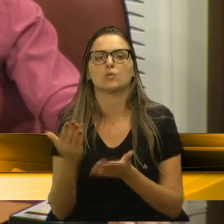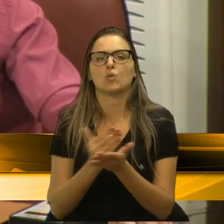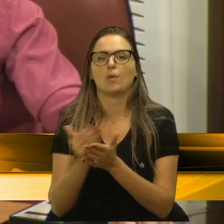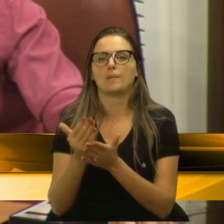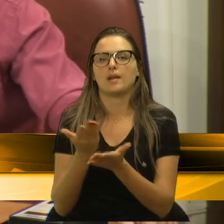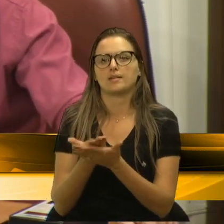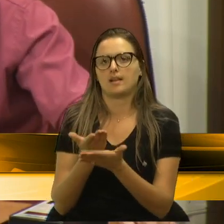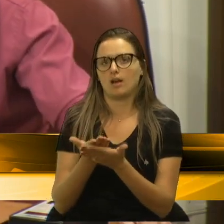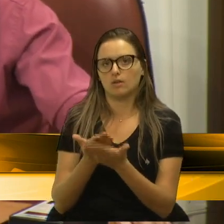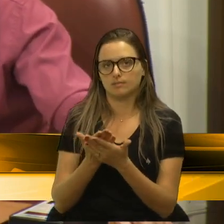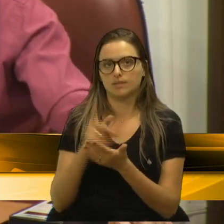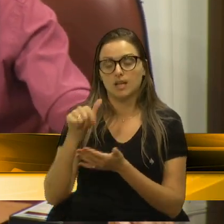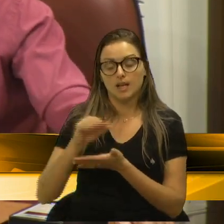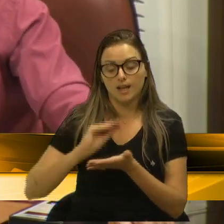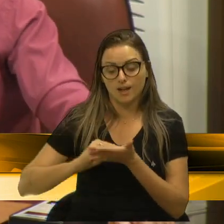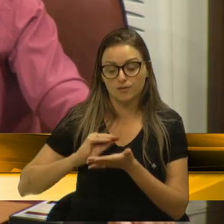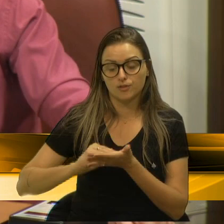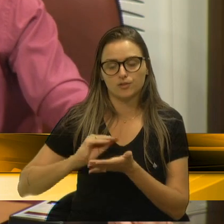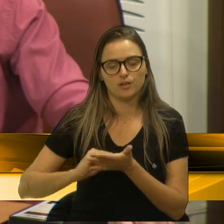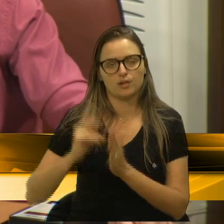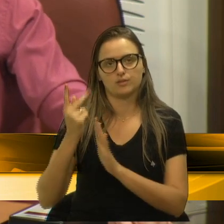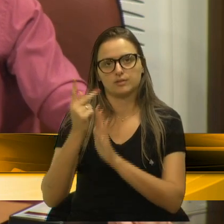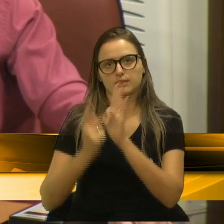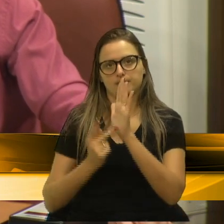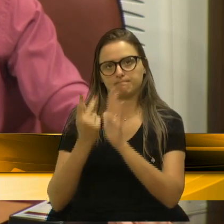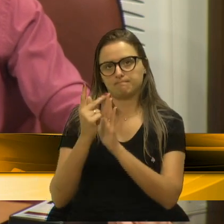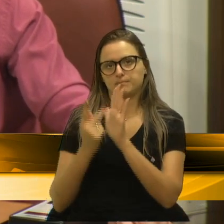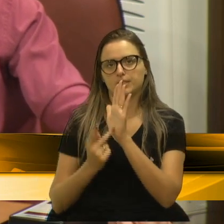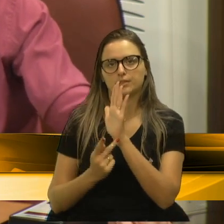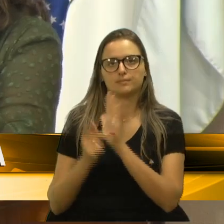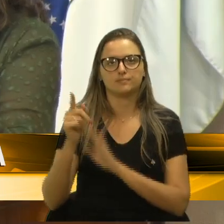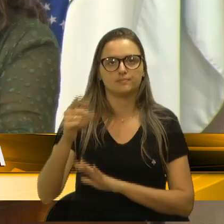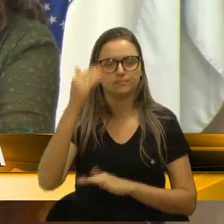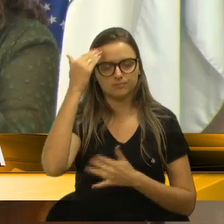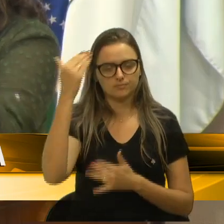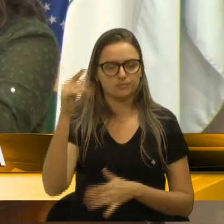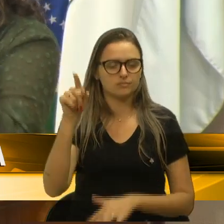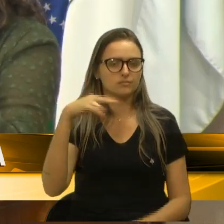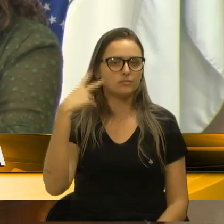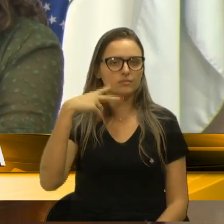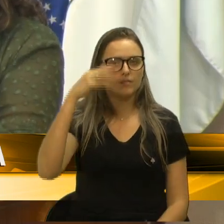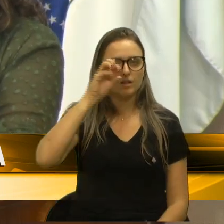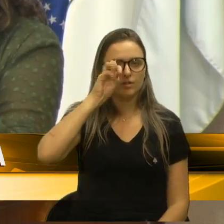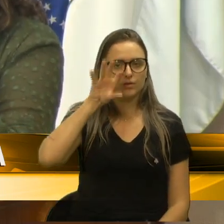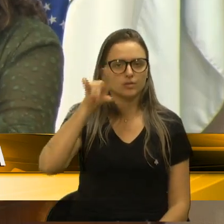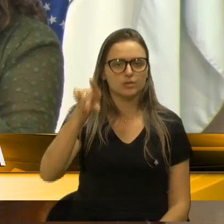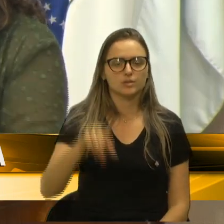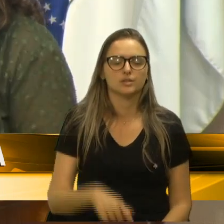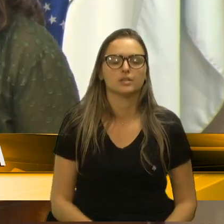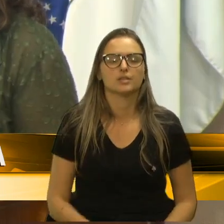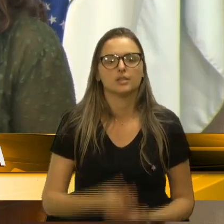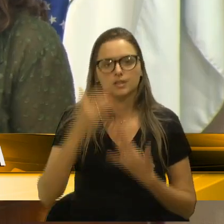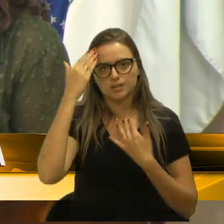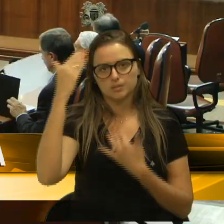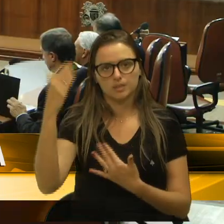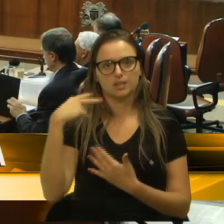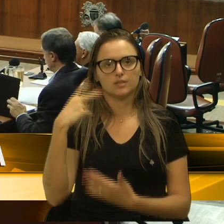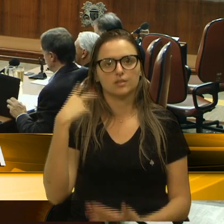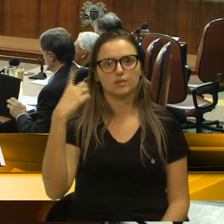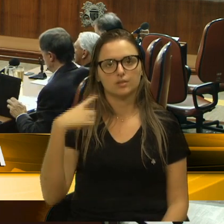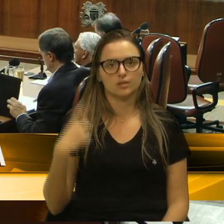é falta. É uma das coisas que mais falta, é planejamento. Obrigado, vereador. Obrigada, vereador. Vereador Fiuza. Obrigado, vereadora